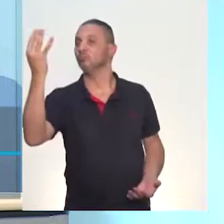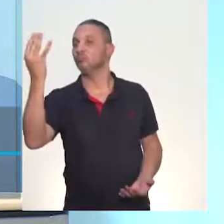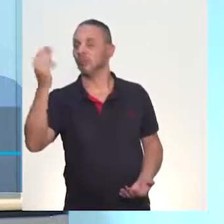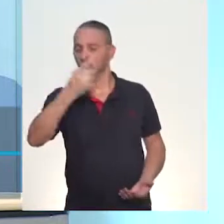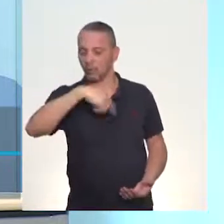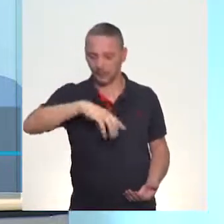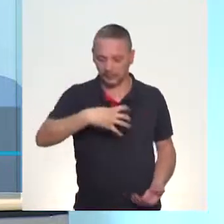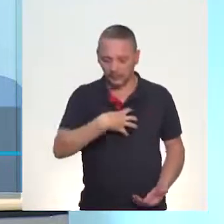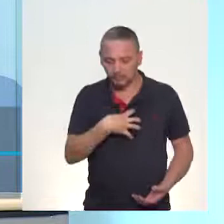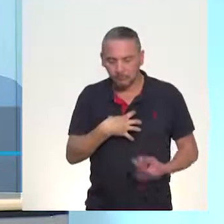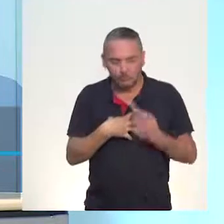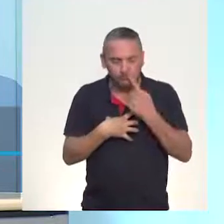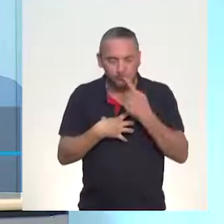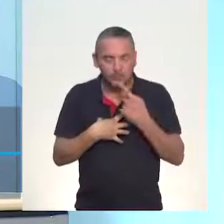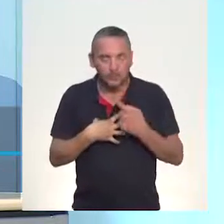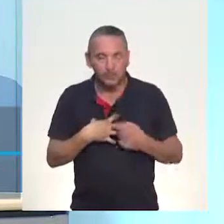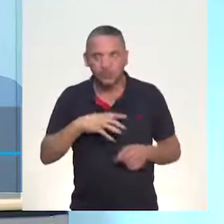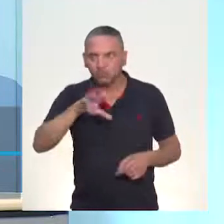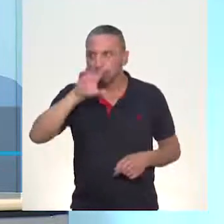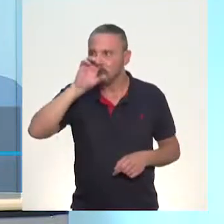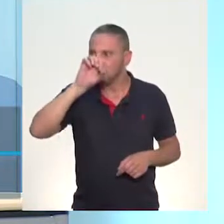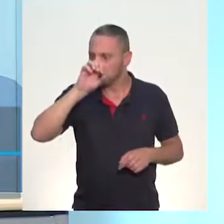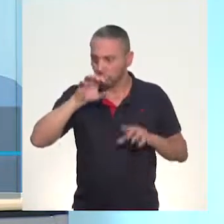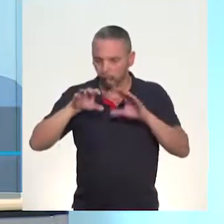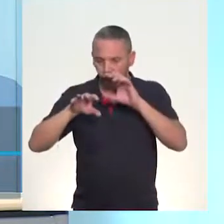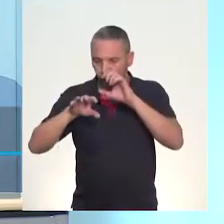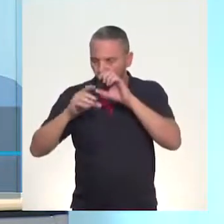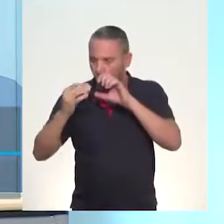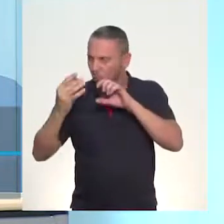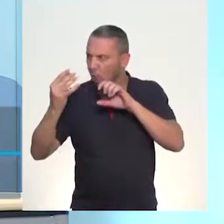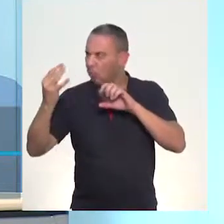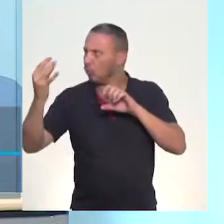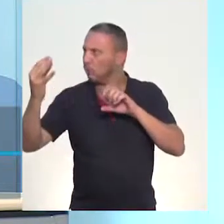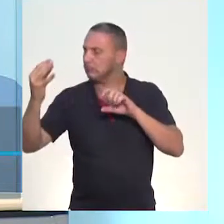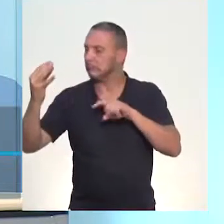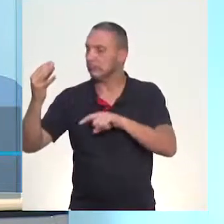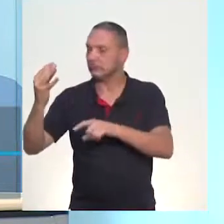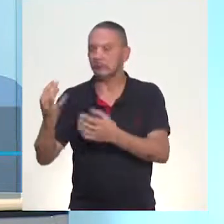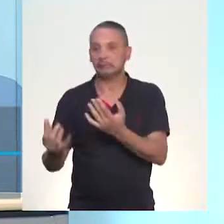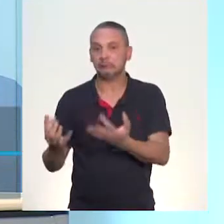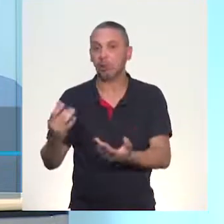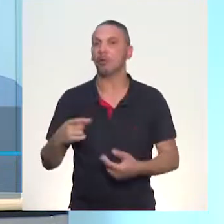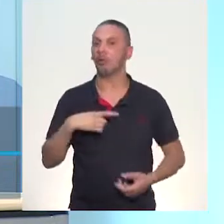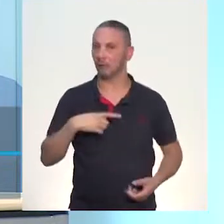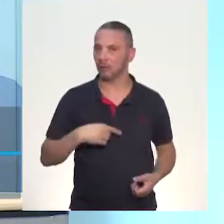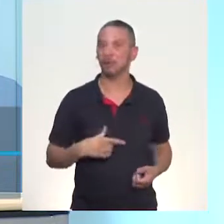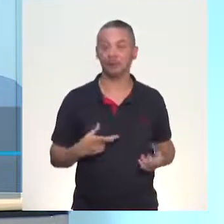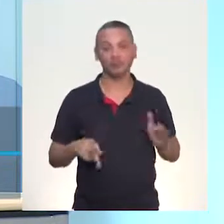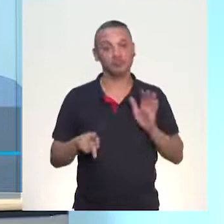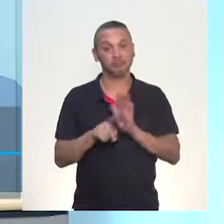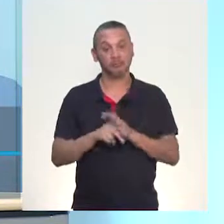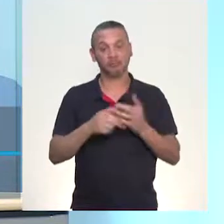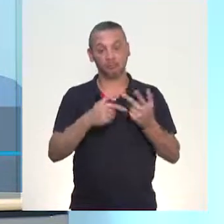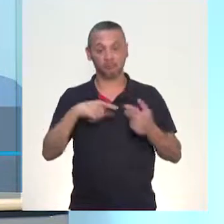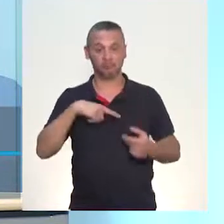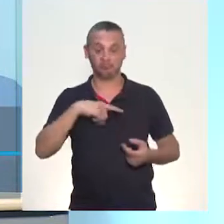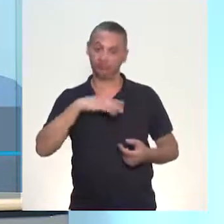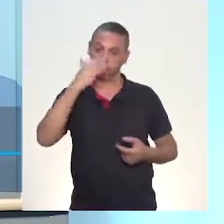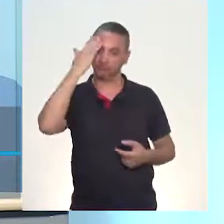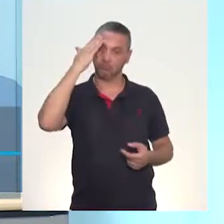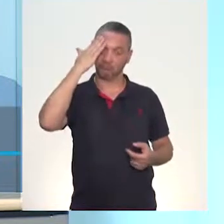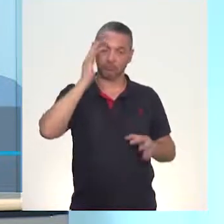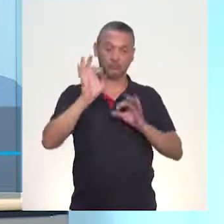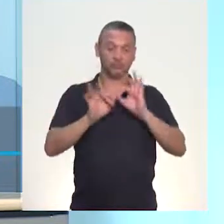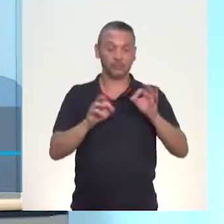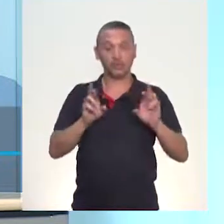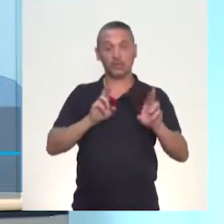nos informam essa proximidade, nós logo já associamos coisas que são de naturezas distintas, ou que não tem